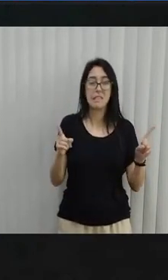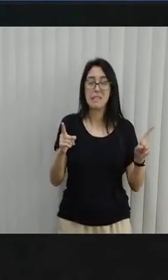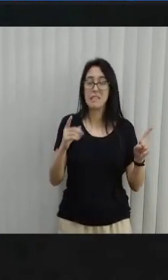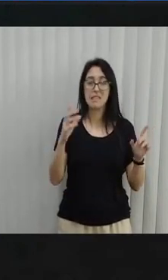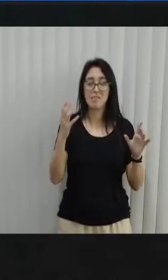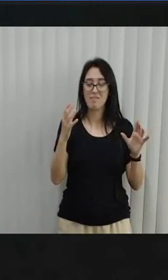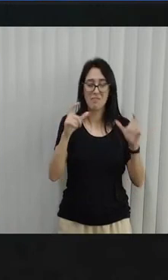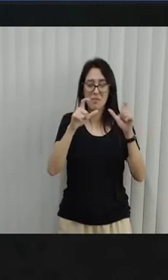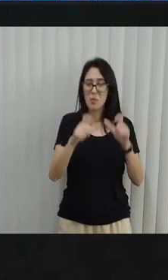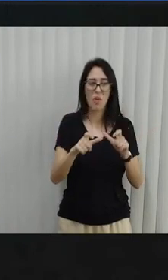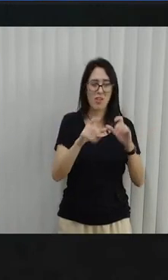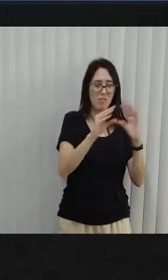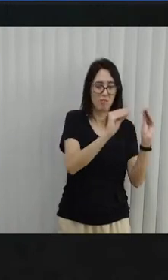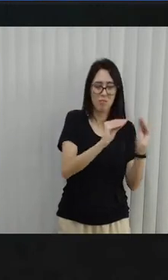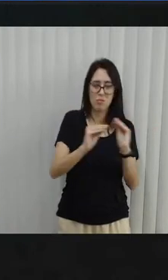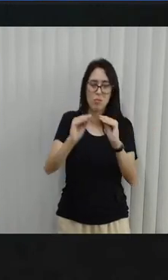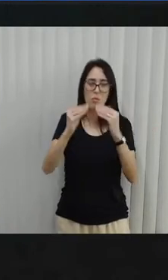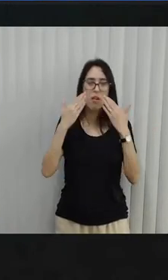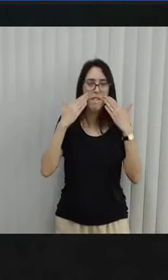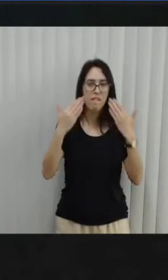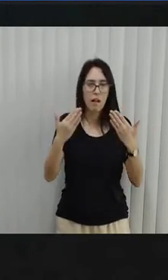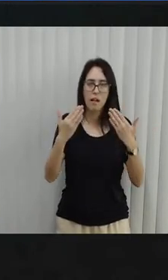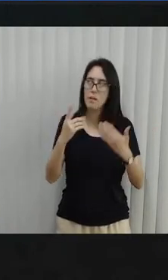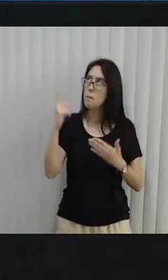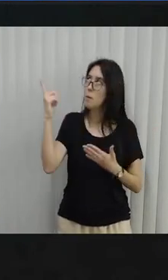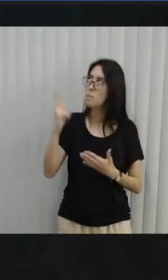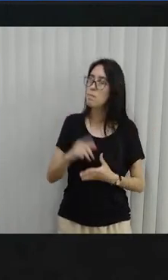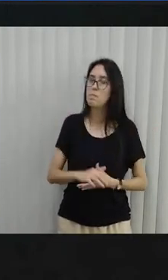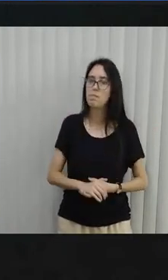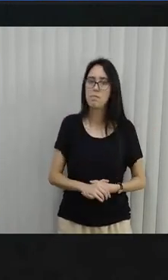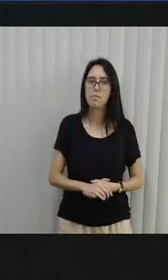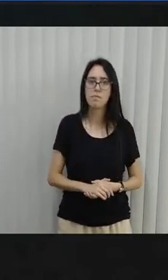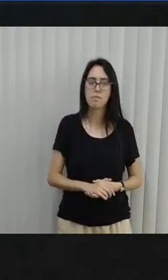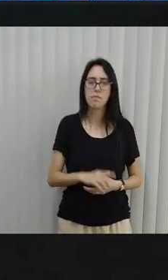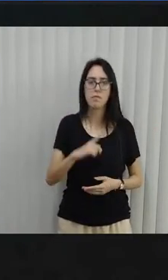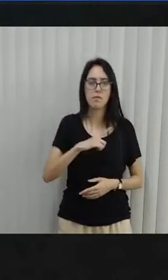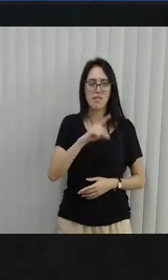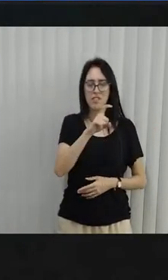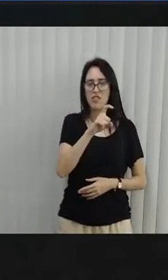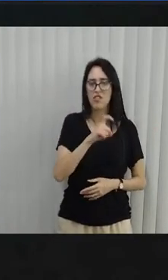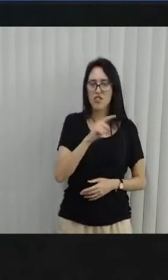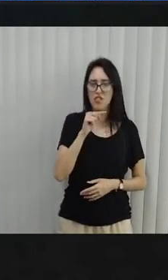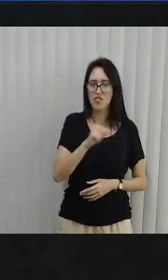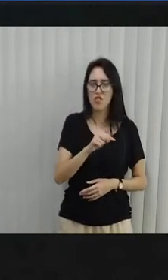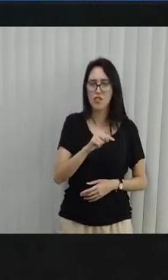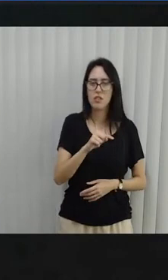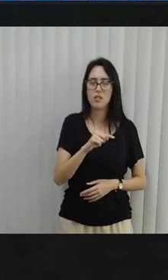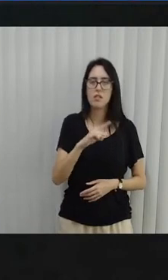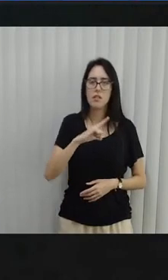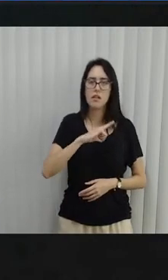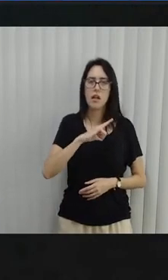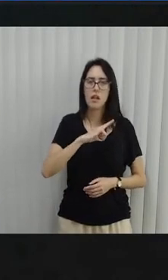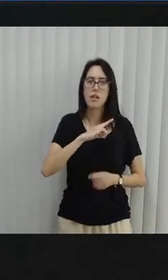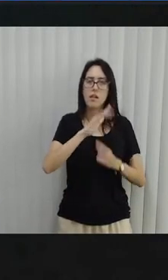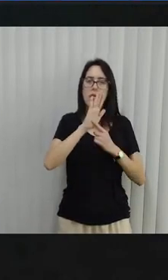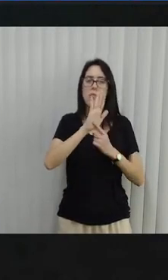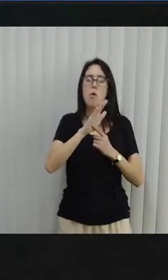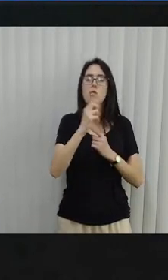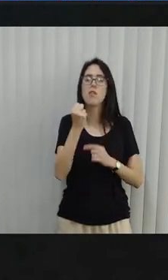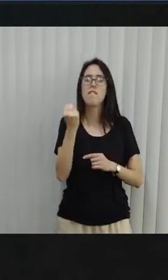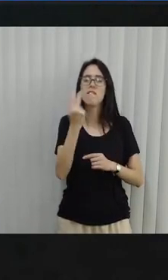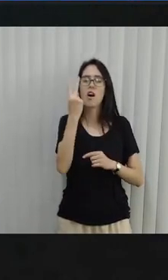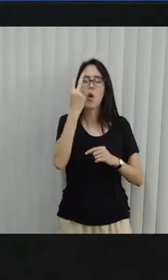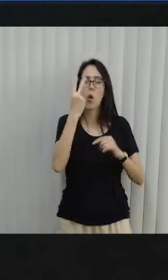ele um pouquinho mais pra frente. Quero colocar ele aqui, assim. Aí esse X aqui, ó, ele sempre dá um spoilerzinho do valor que ele tá na tela,